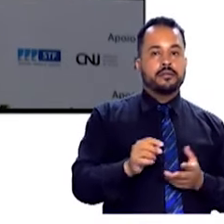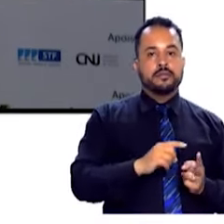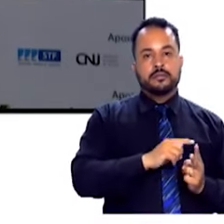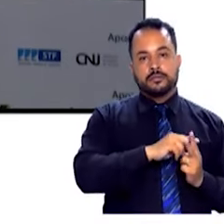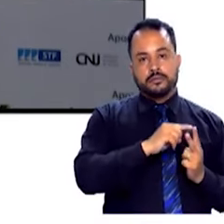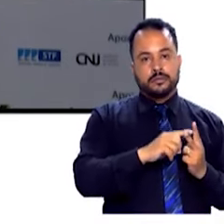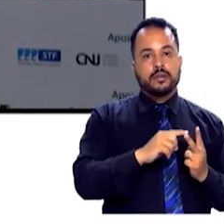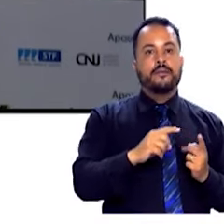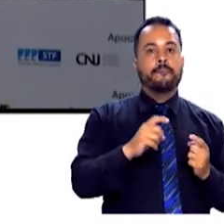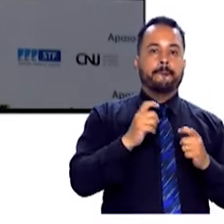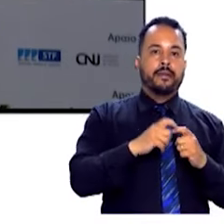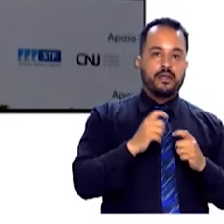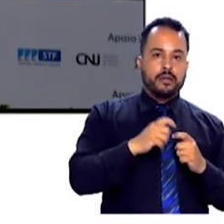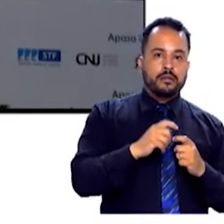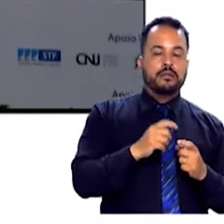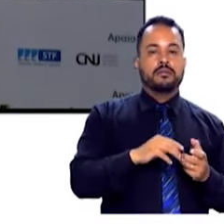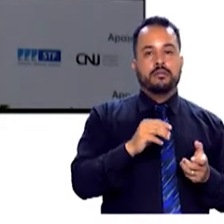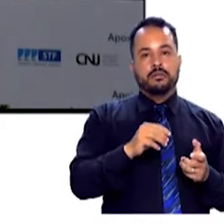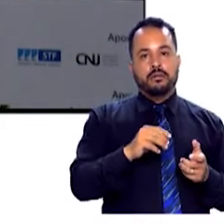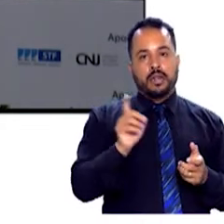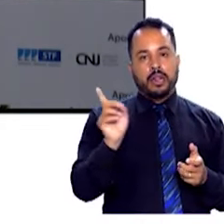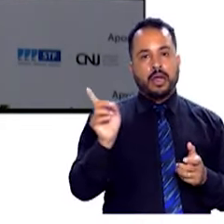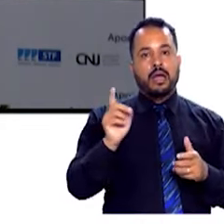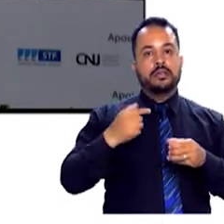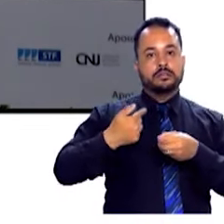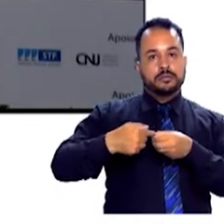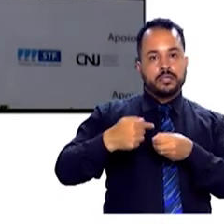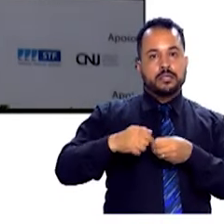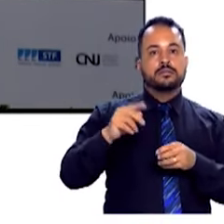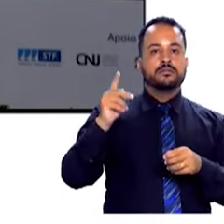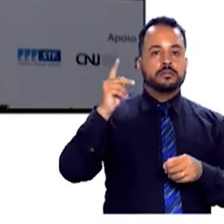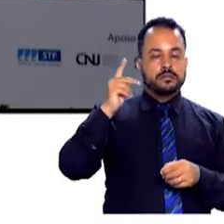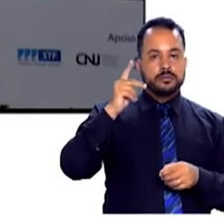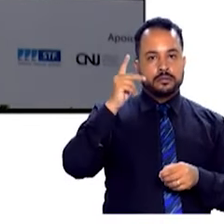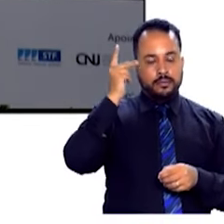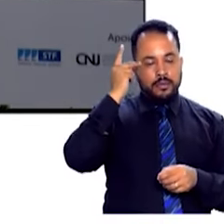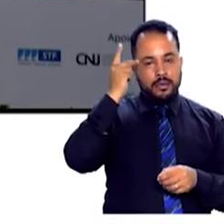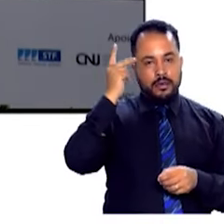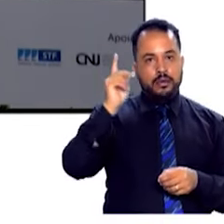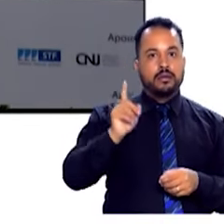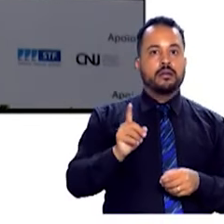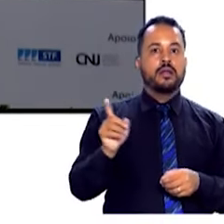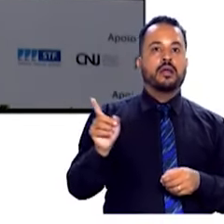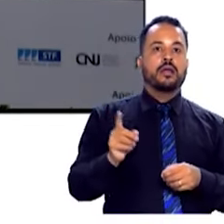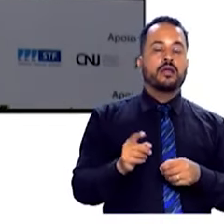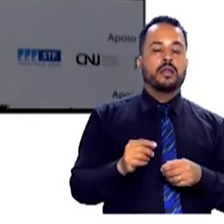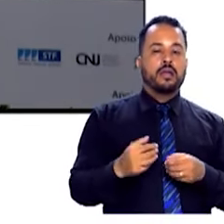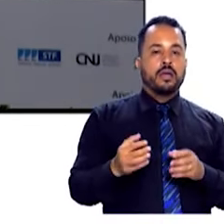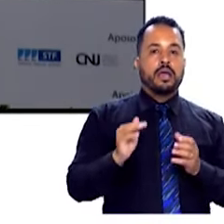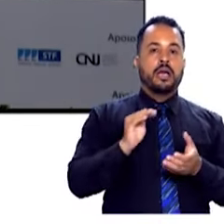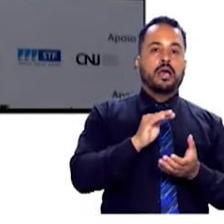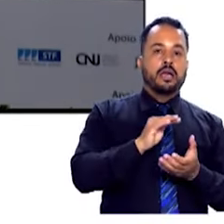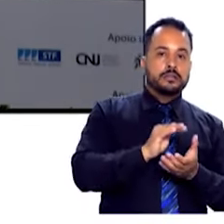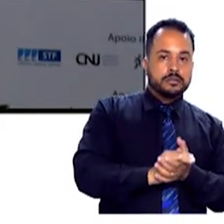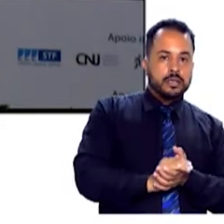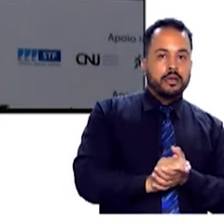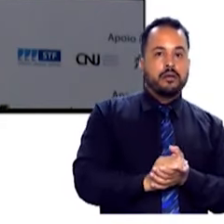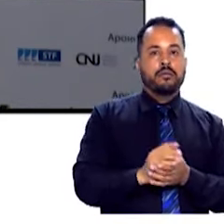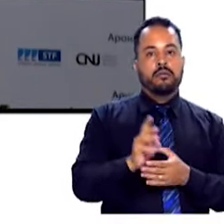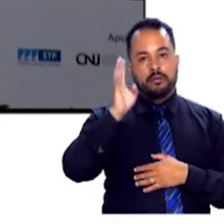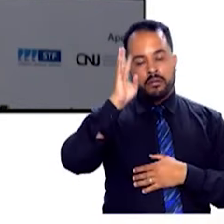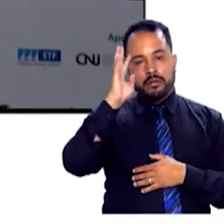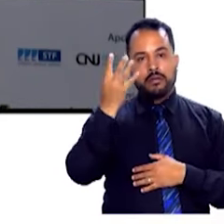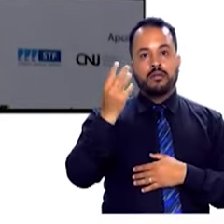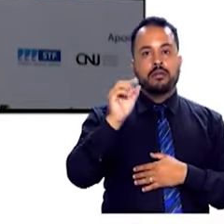médicos no interior de São Paulo bem abastado esse casal resolve